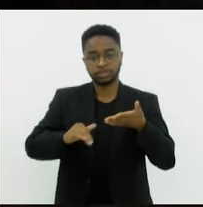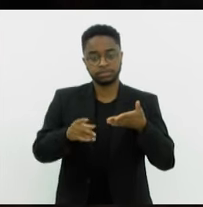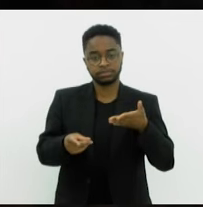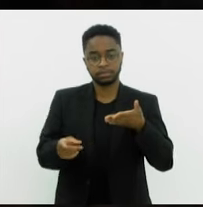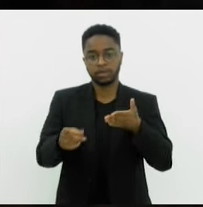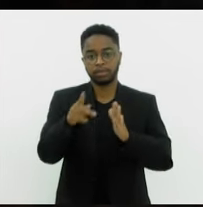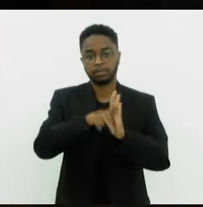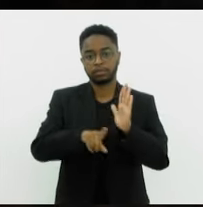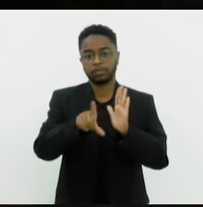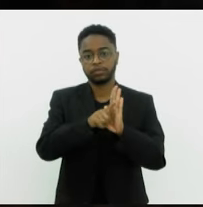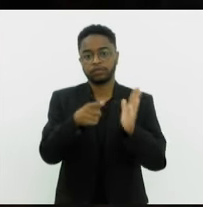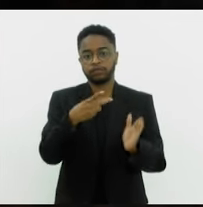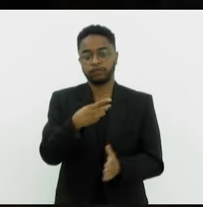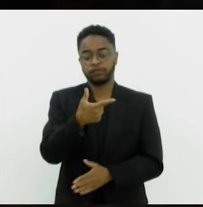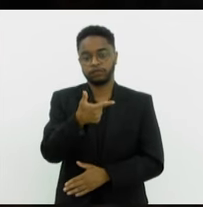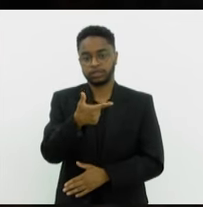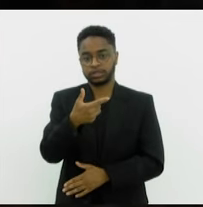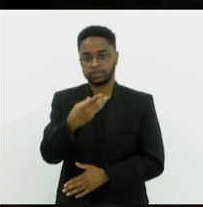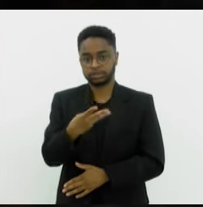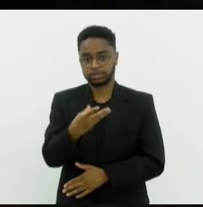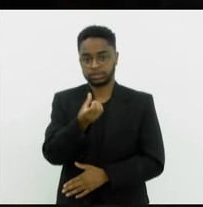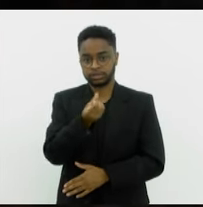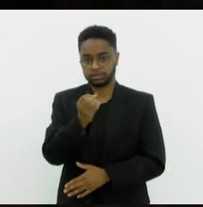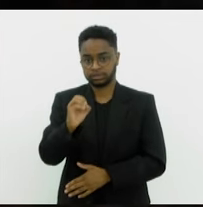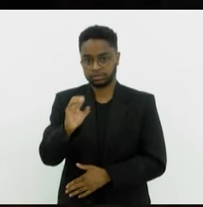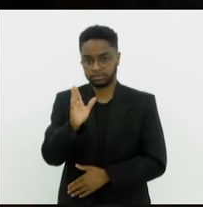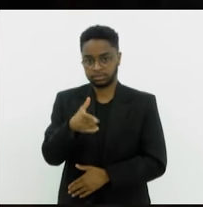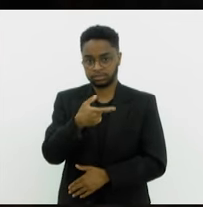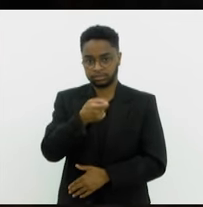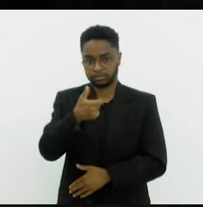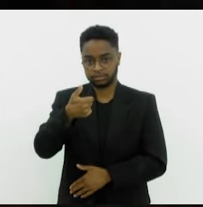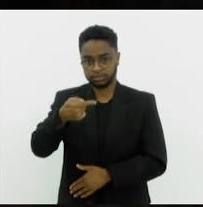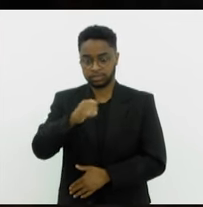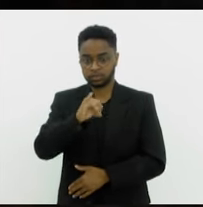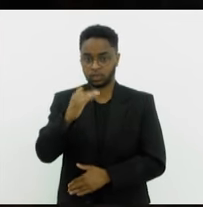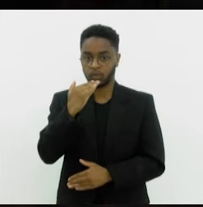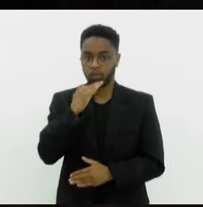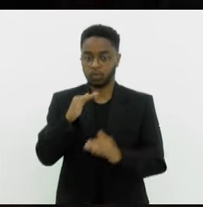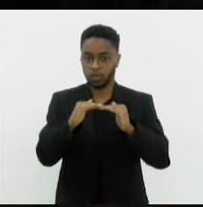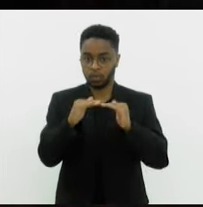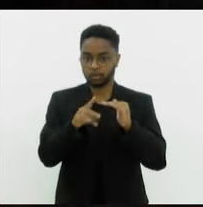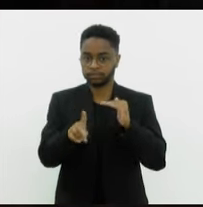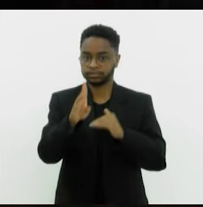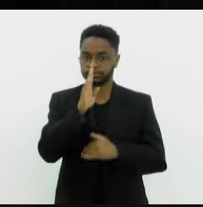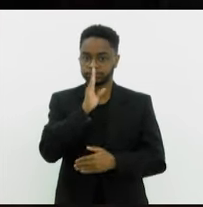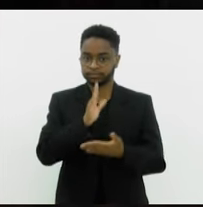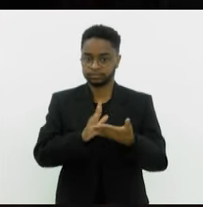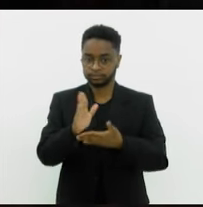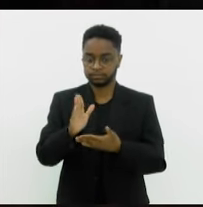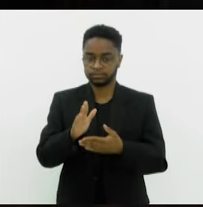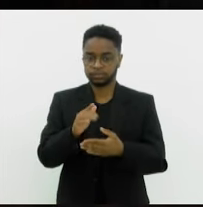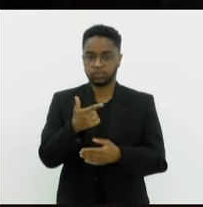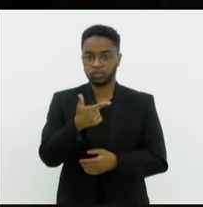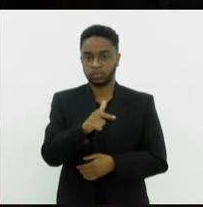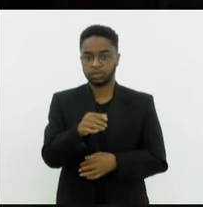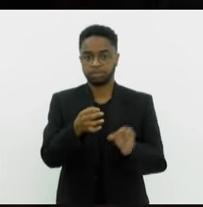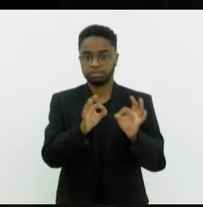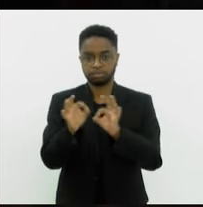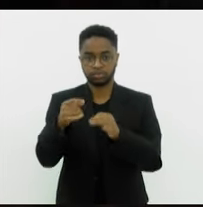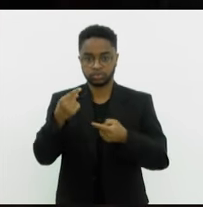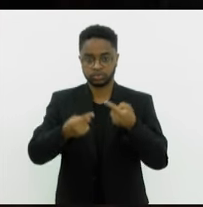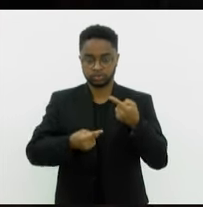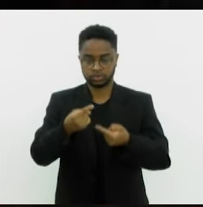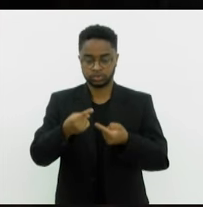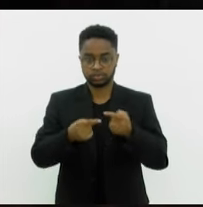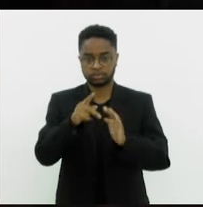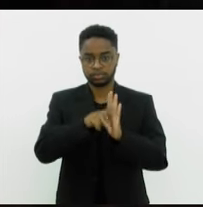lei 2360 de 2017. Isso que a própria maneira como estão aprovado. Não havendo mais quem queira